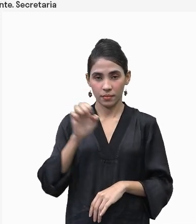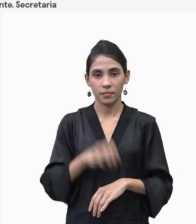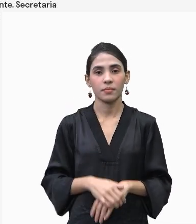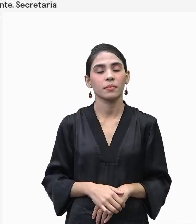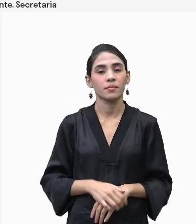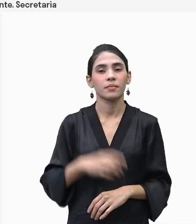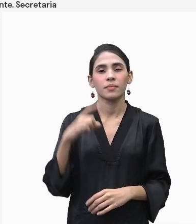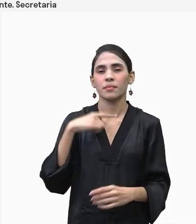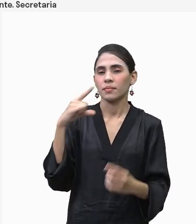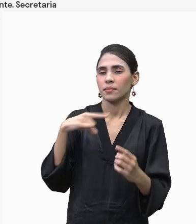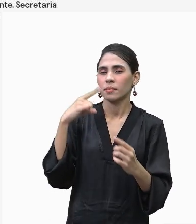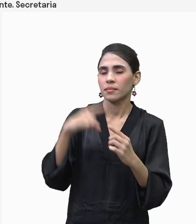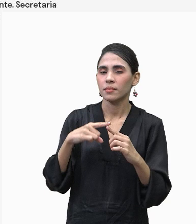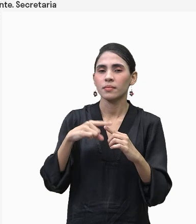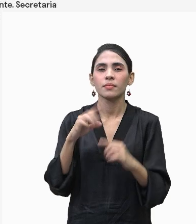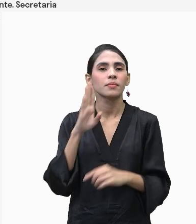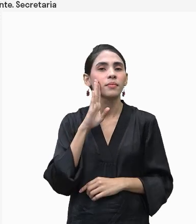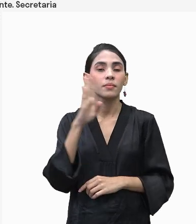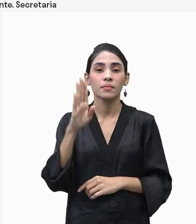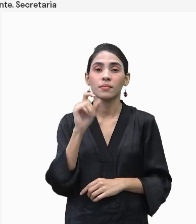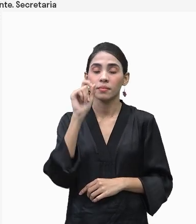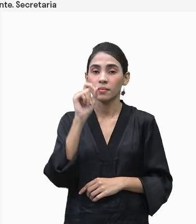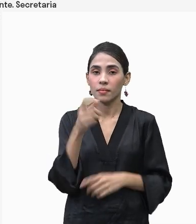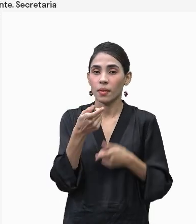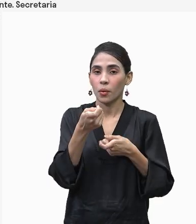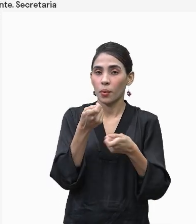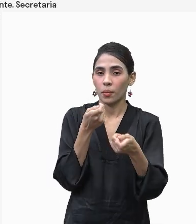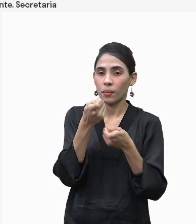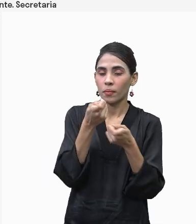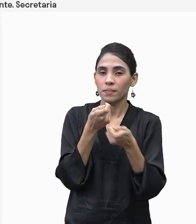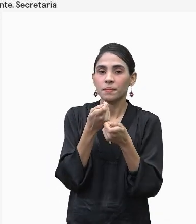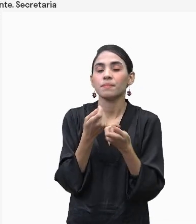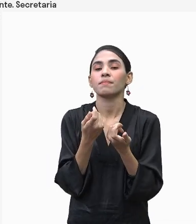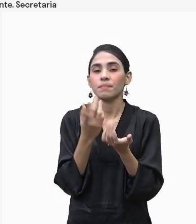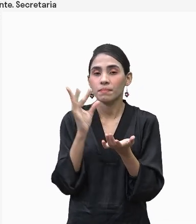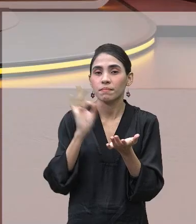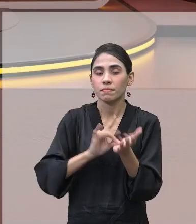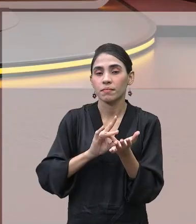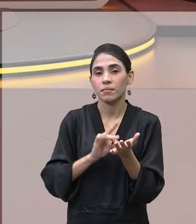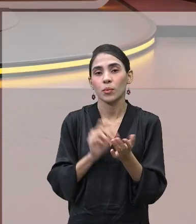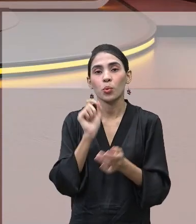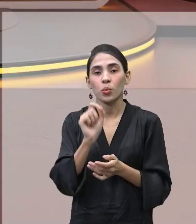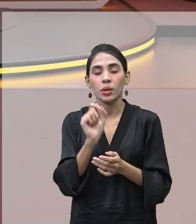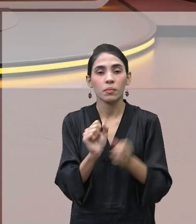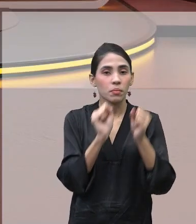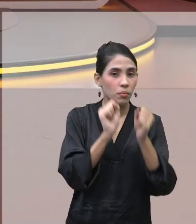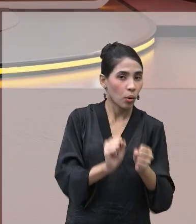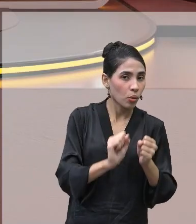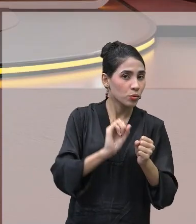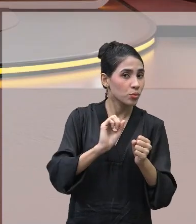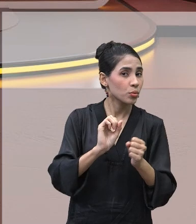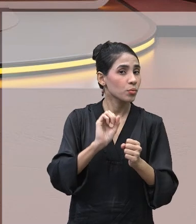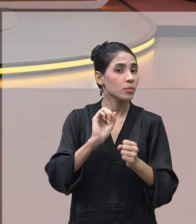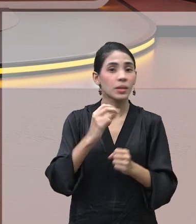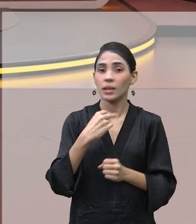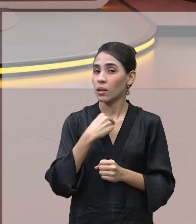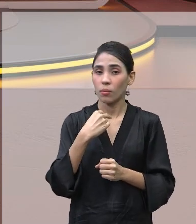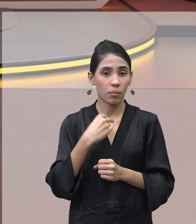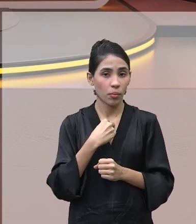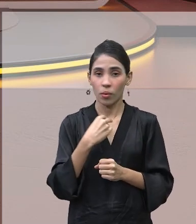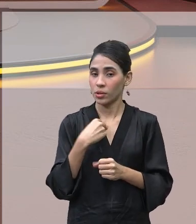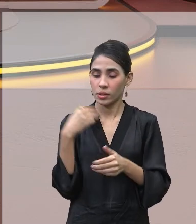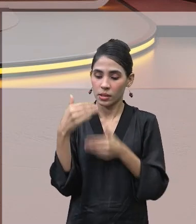ele desempenha o papel de regular exatamente o que pode e o que não pode